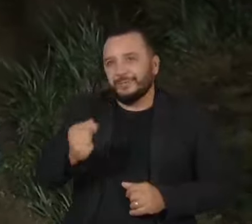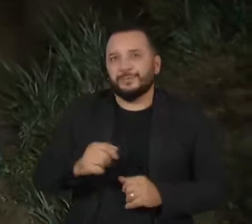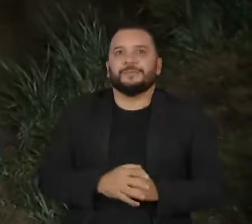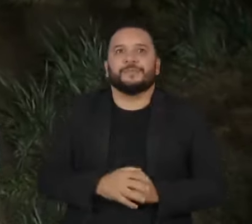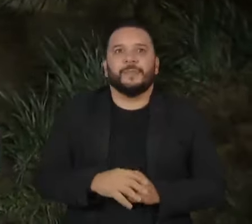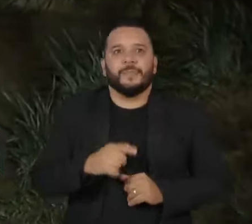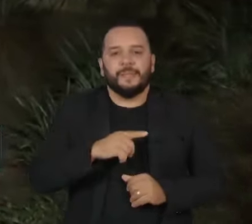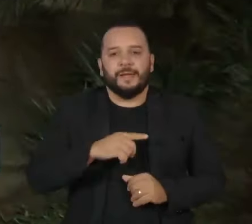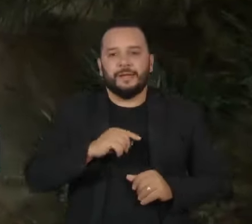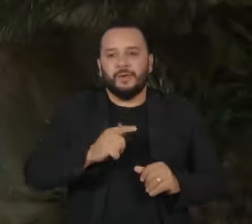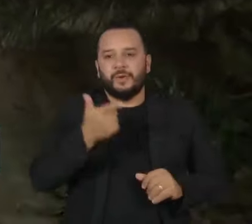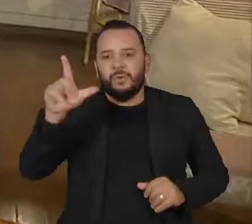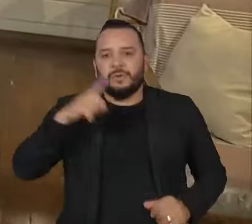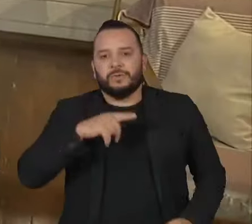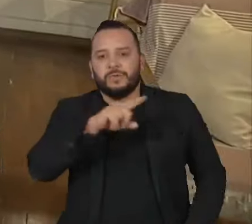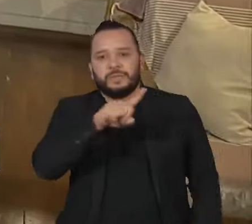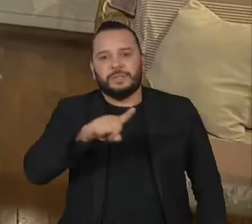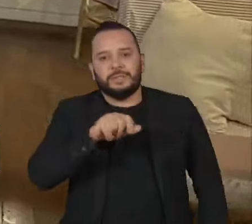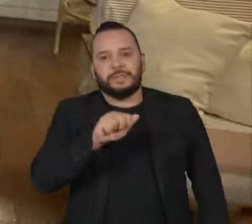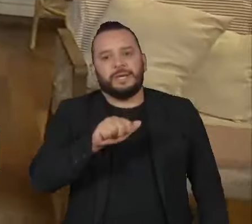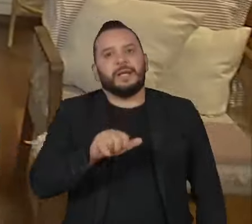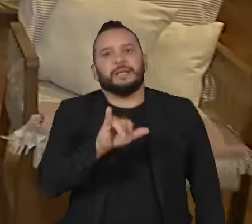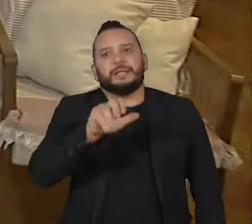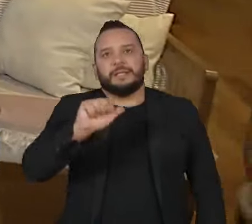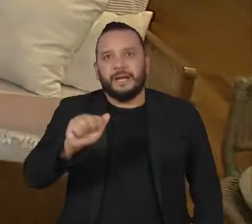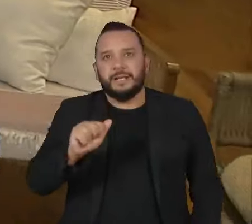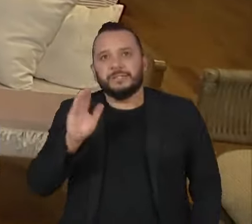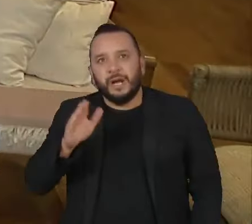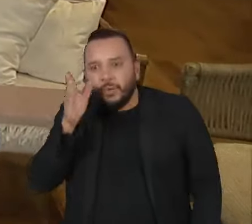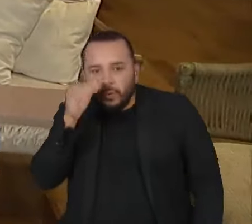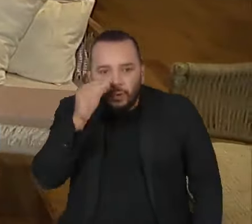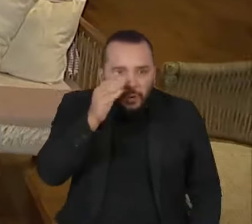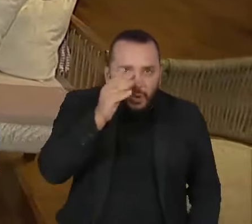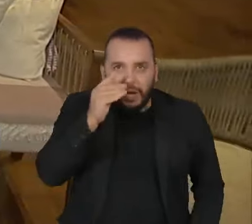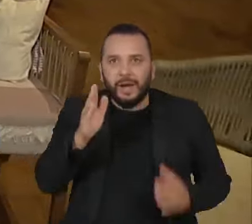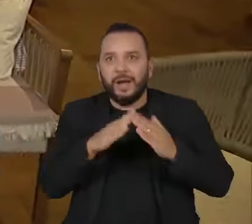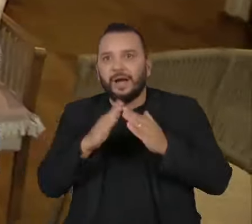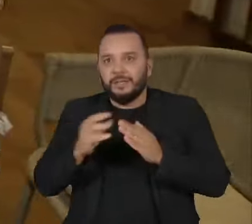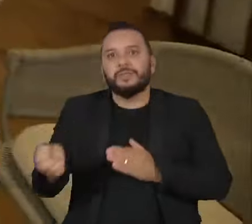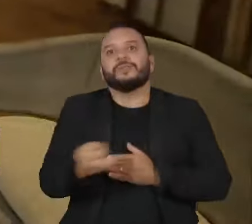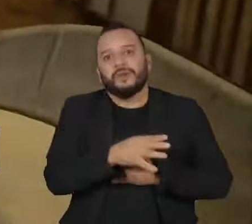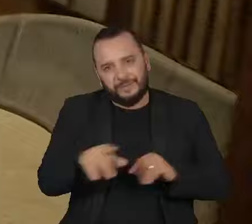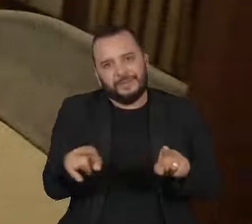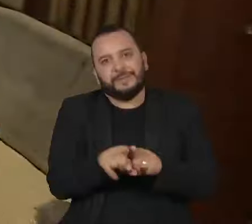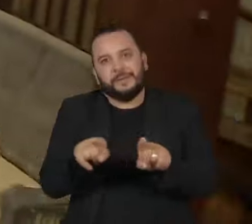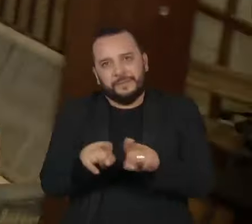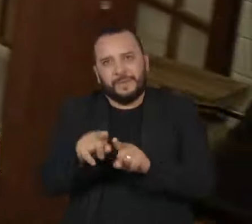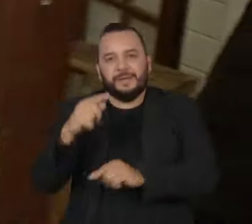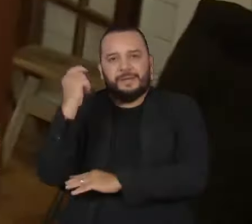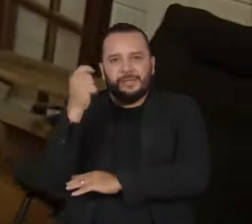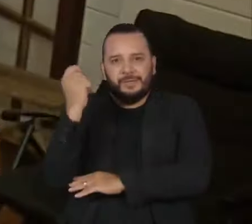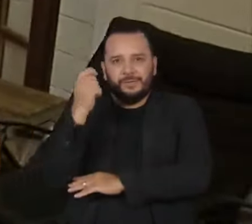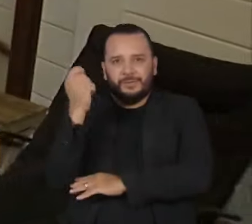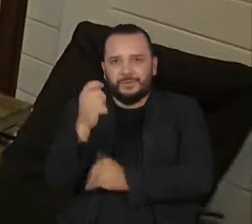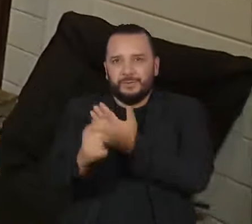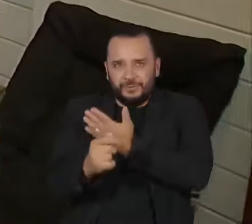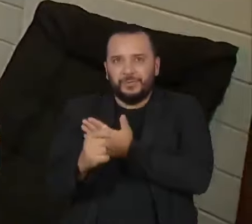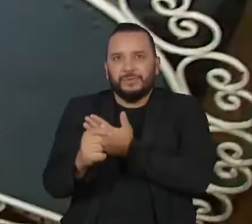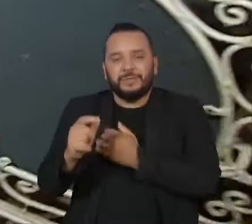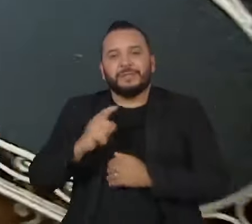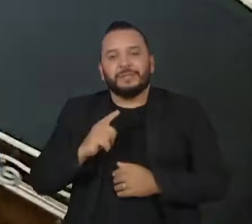a Zaya fareja curiosa cada canto da nova casa. Ela também veio do Rio Grande do Sul e ganhou até